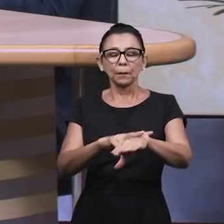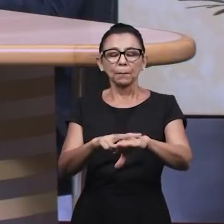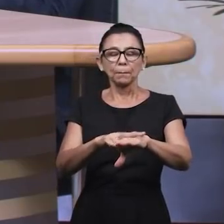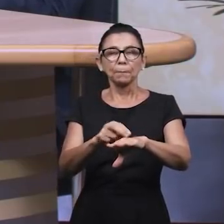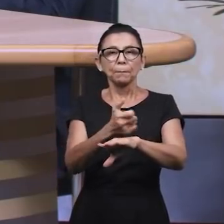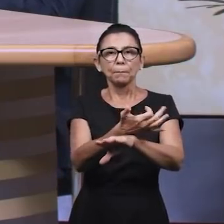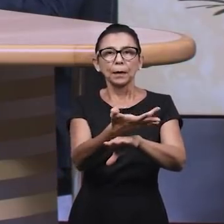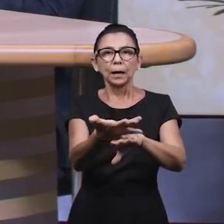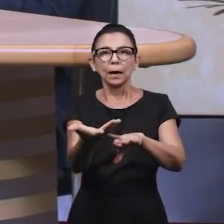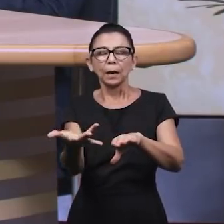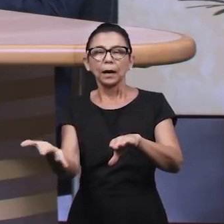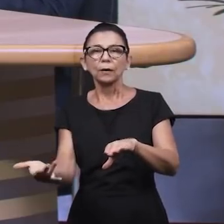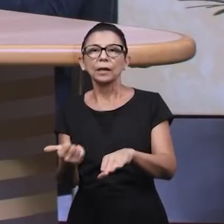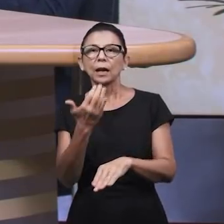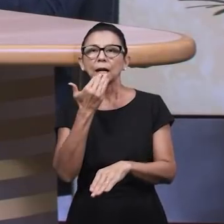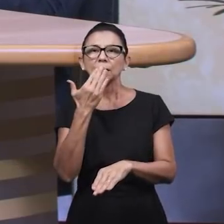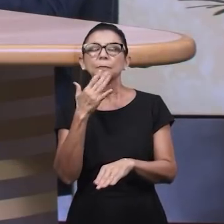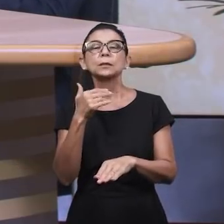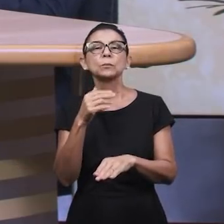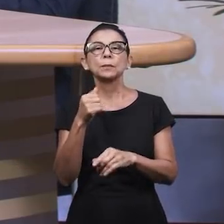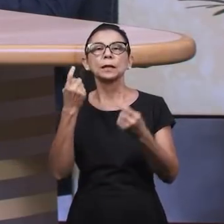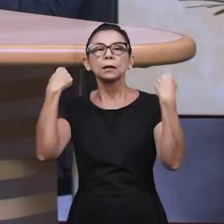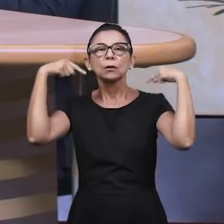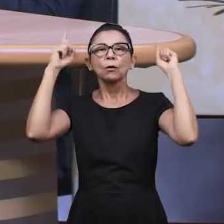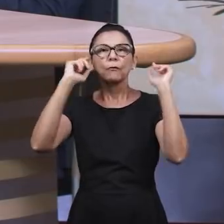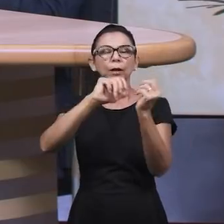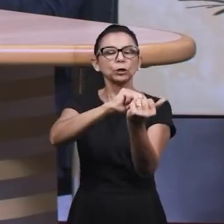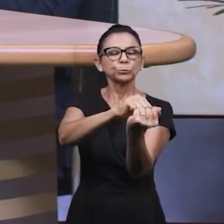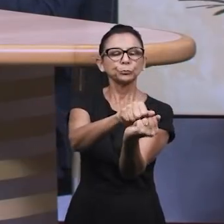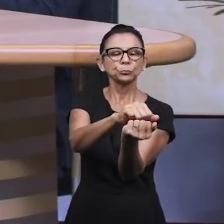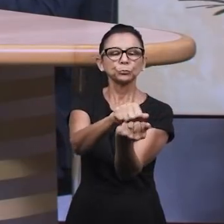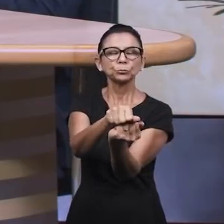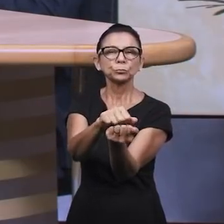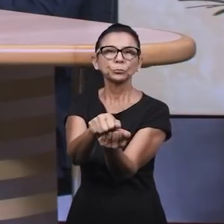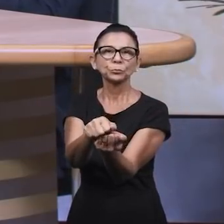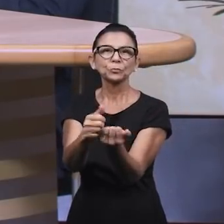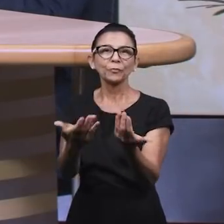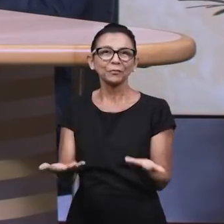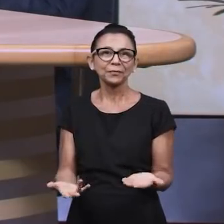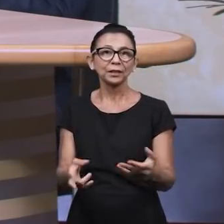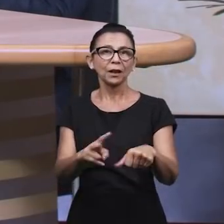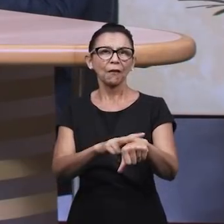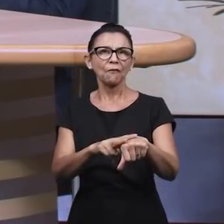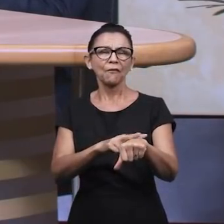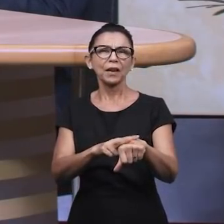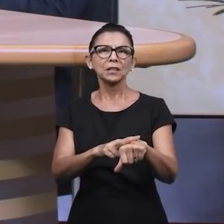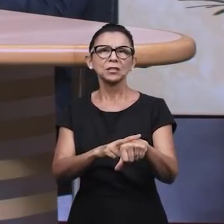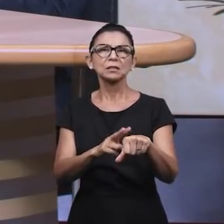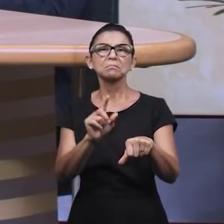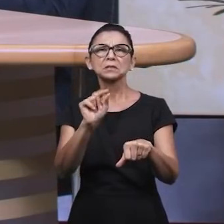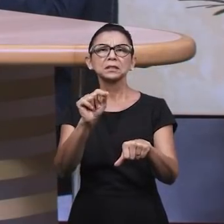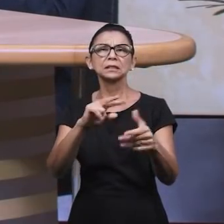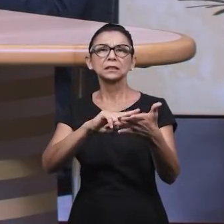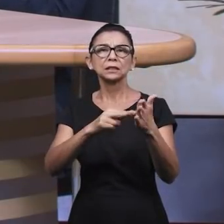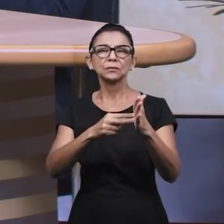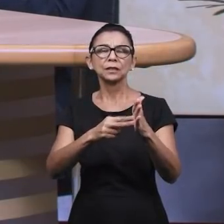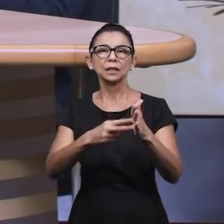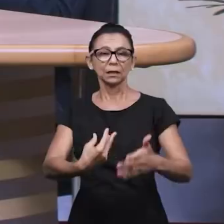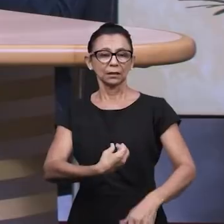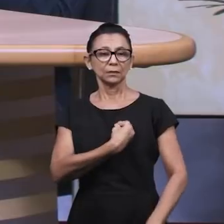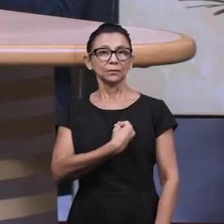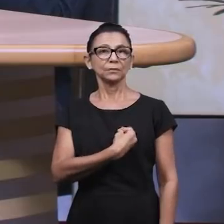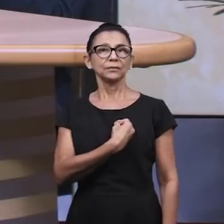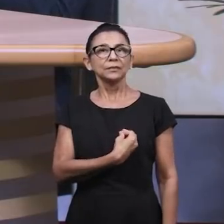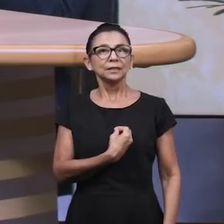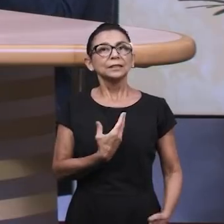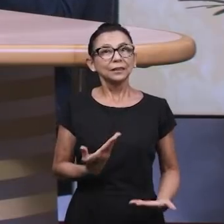é alimento da ovelha, verde é vida. Então esse pastor é o pão da vida. Então no Salmo 23,